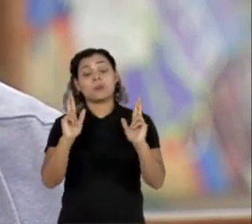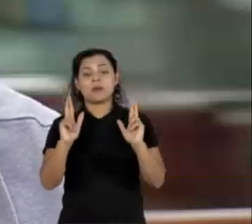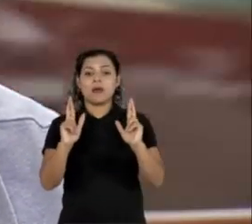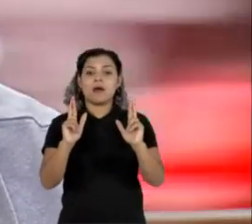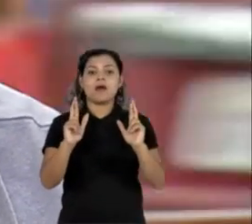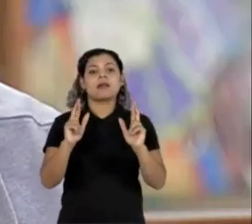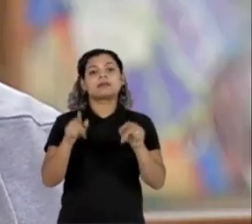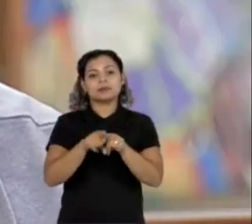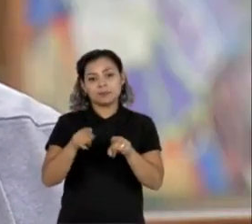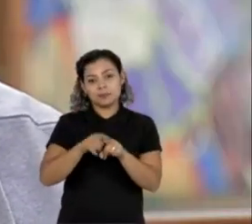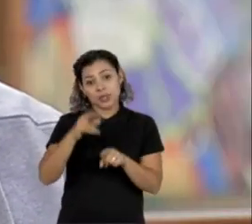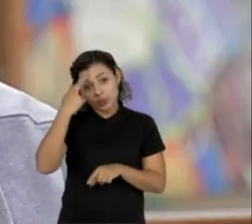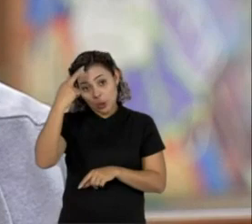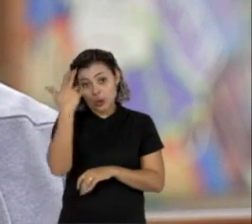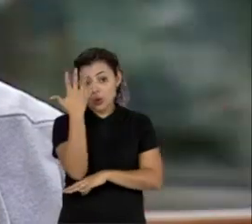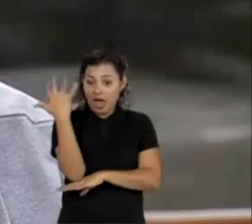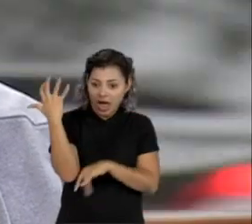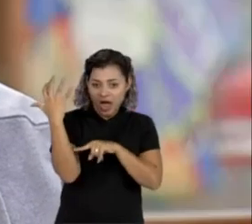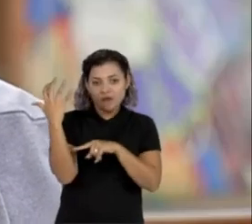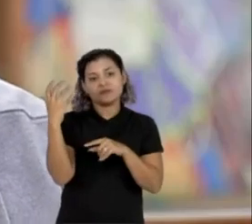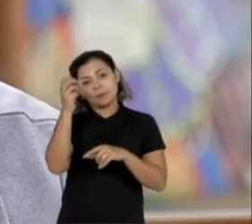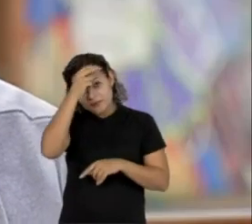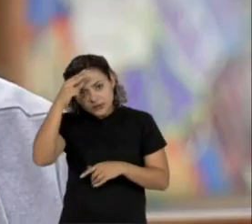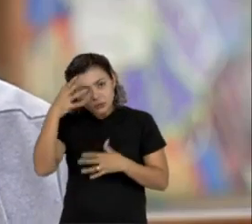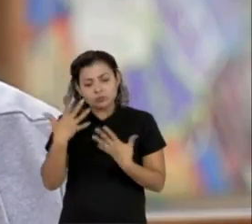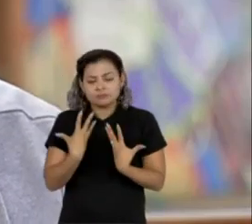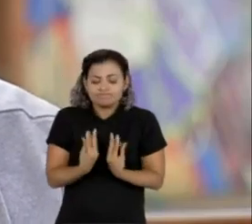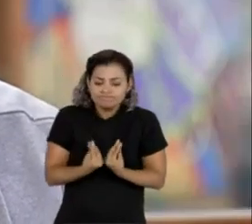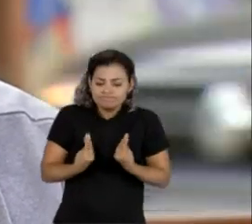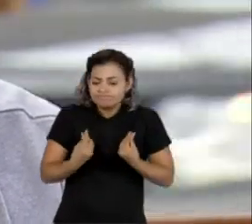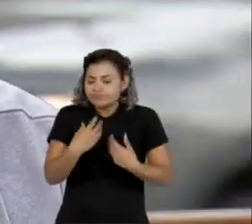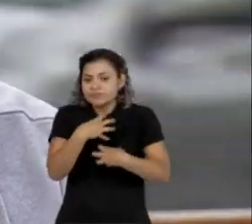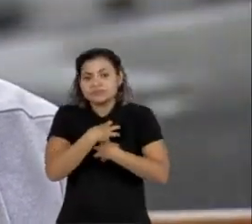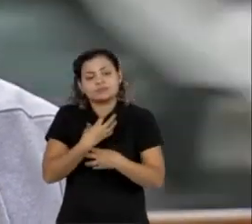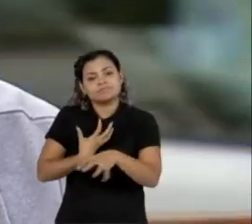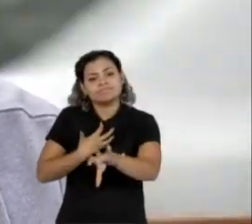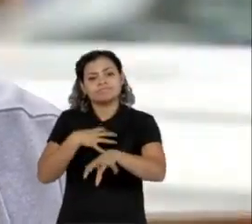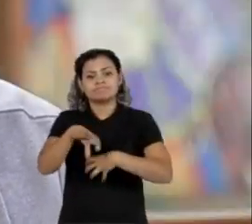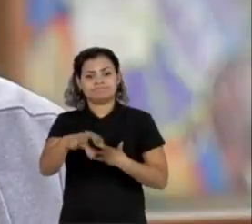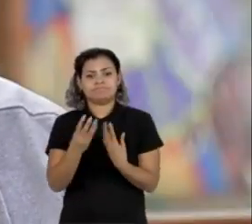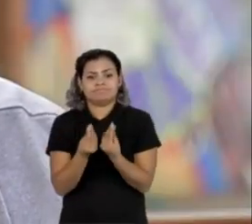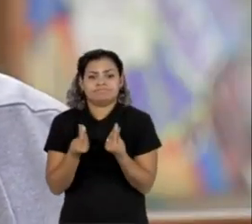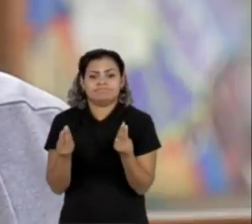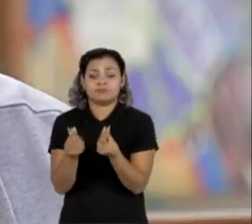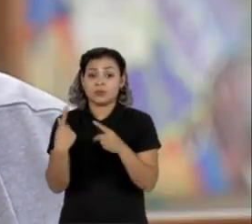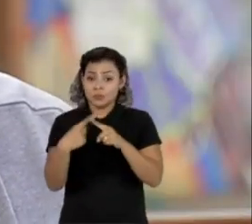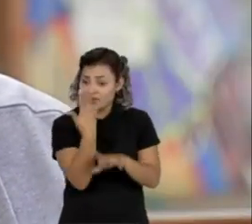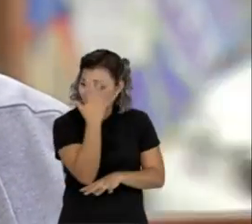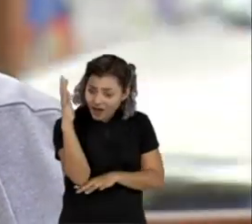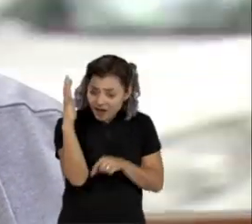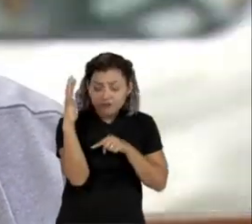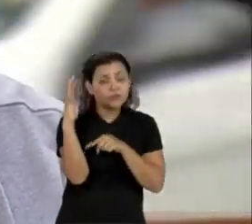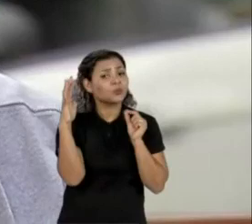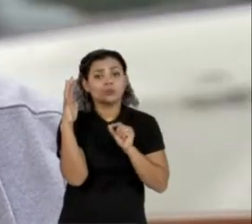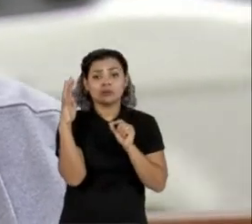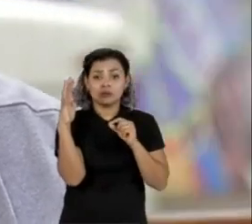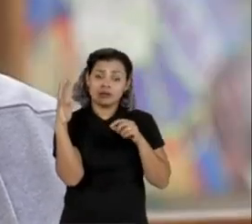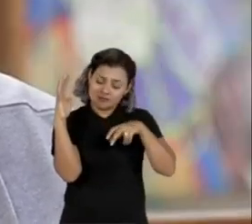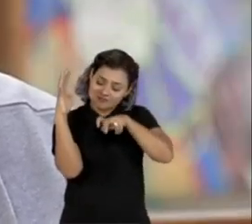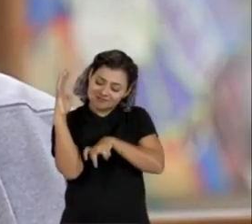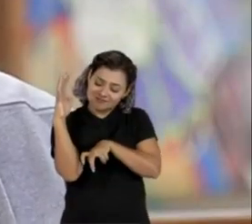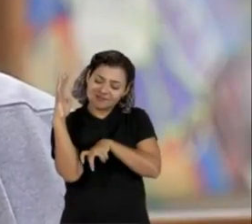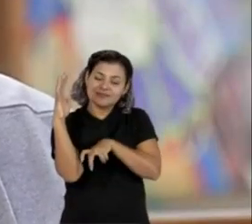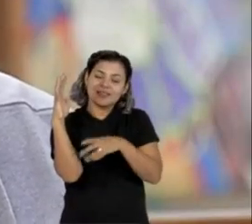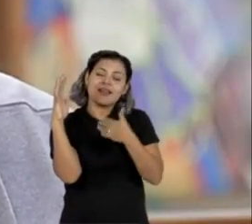proprietários das árvores, né? Se sensibilizem com essa causa, né? Porque a árvore, a gente fica embaixo de uma árvore,